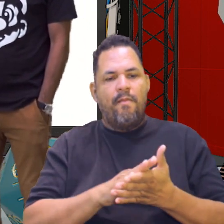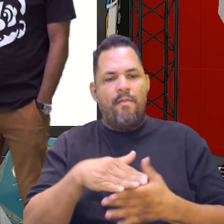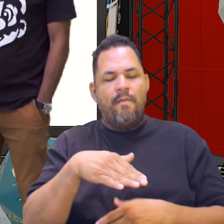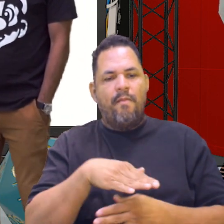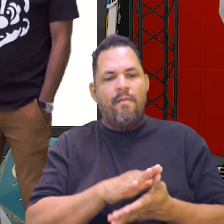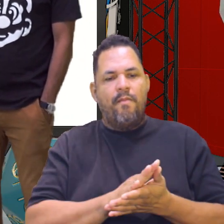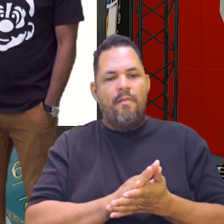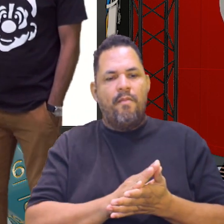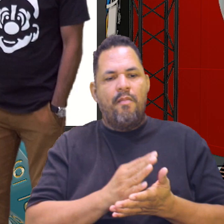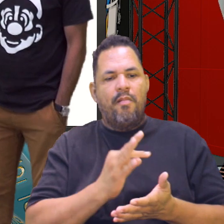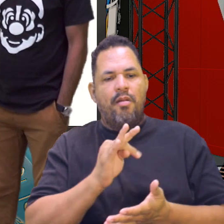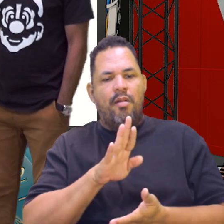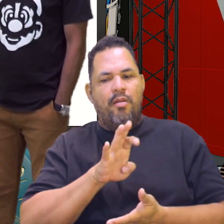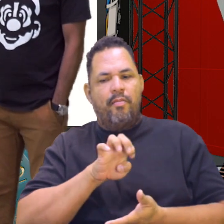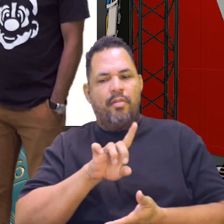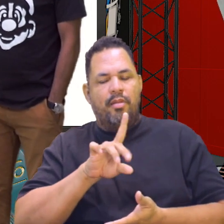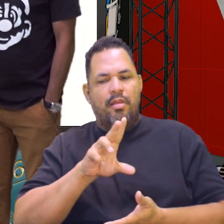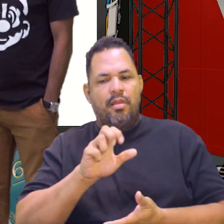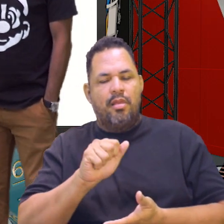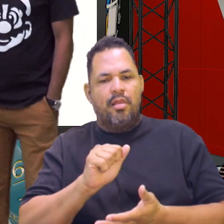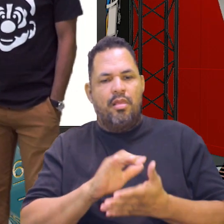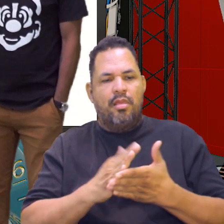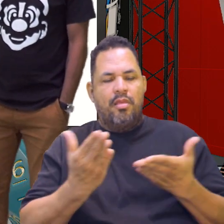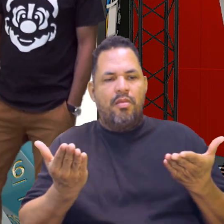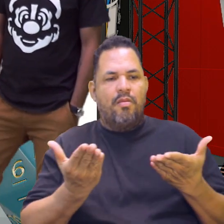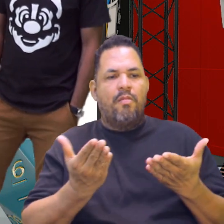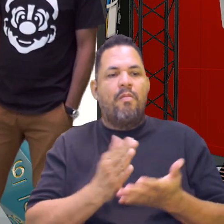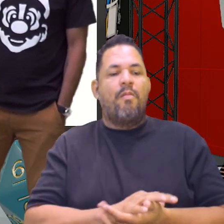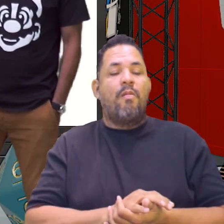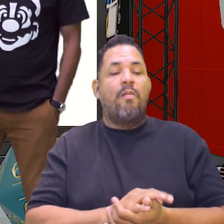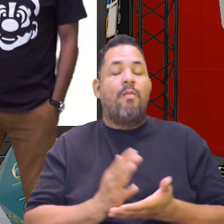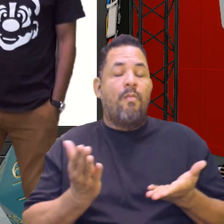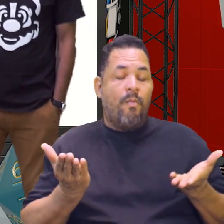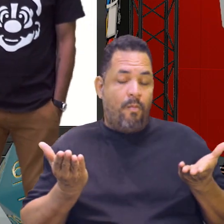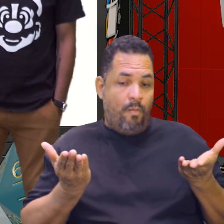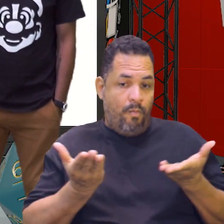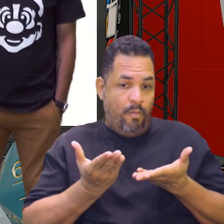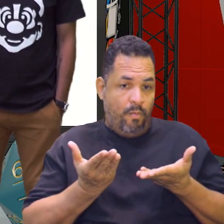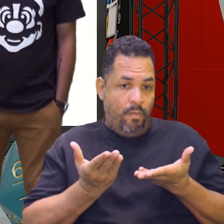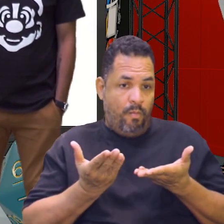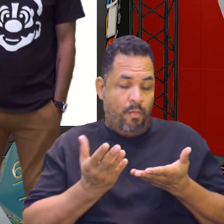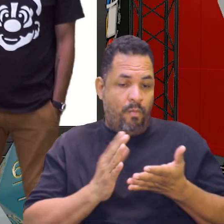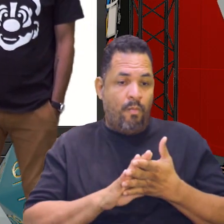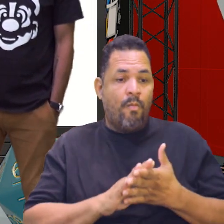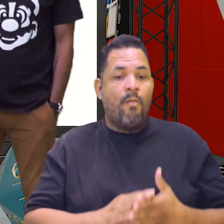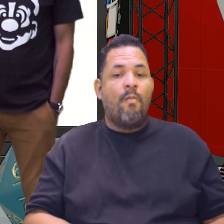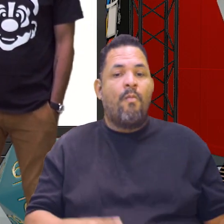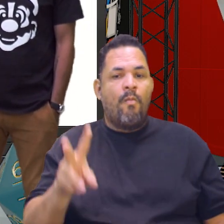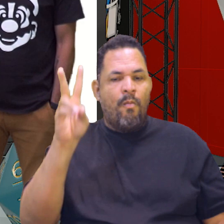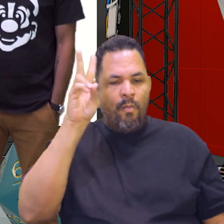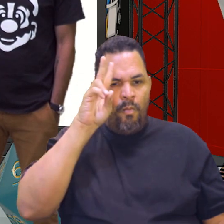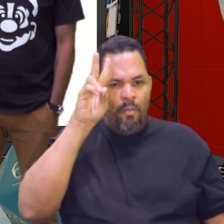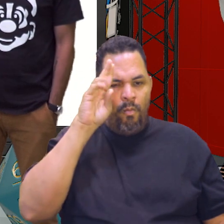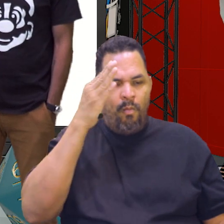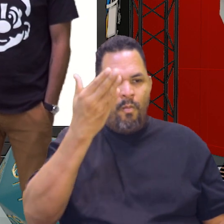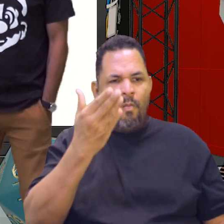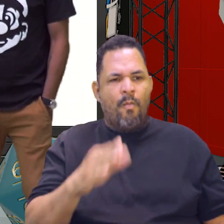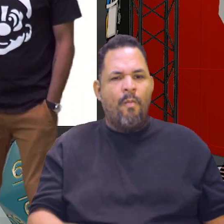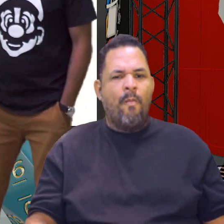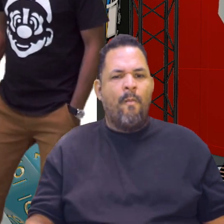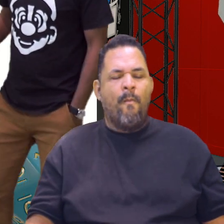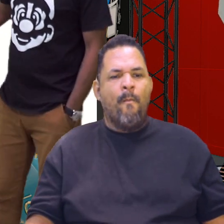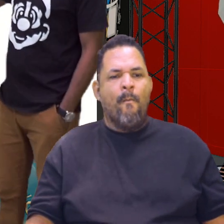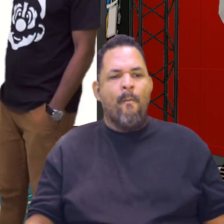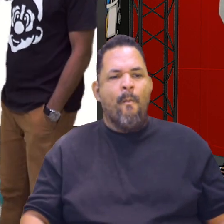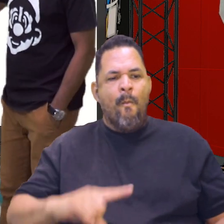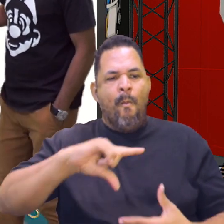na trigonometria, tudo isso a gente estudou como se calcula a área de um triângulo. Só que agora a gente quer... Vamos relembrar um pouquinho? Bora. Ó, na geometria plana,